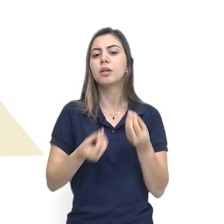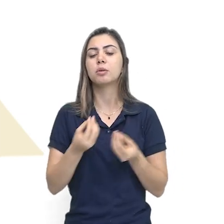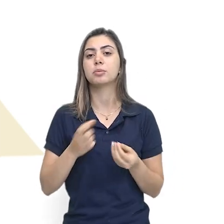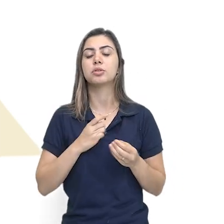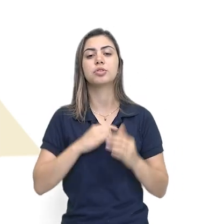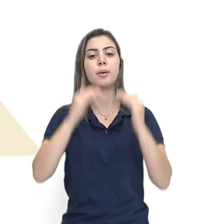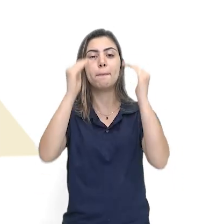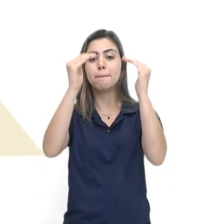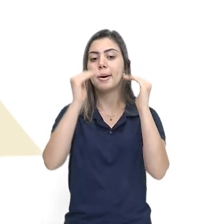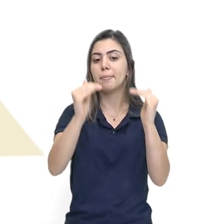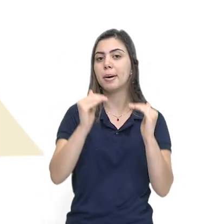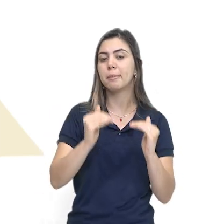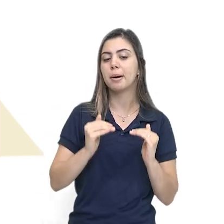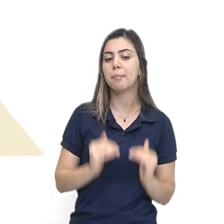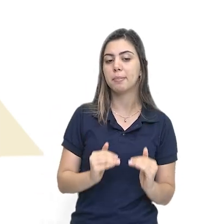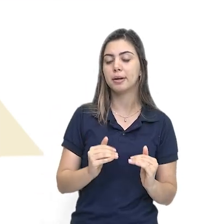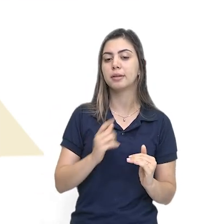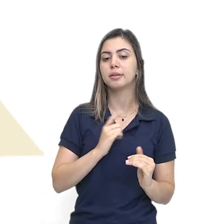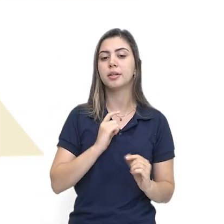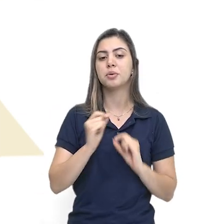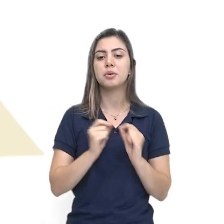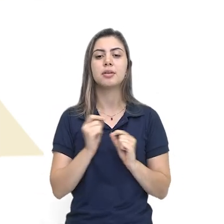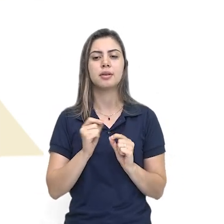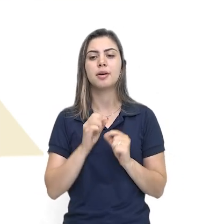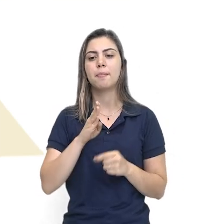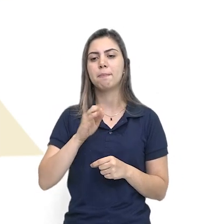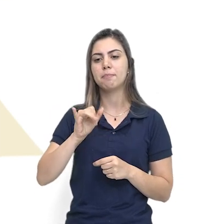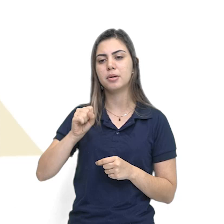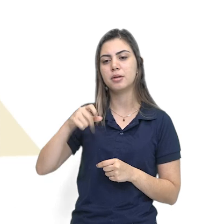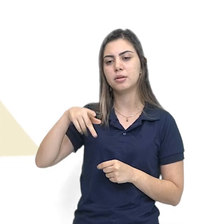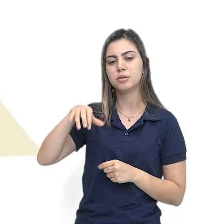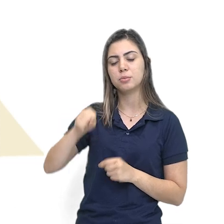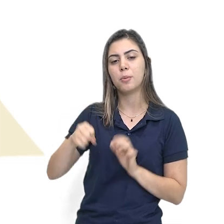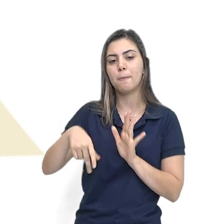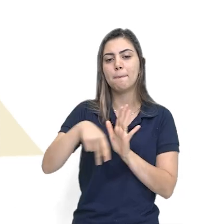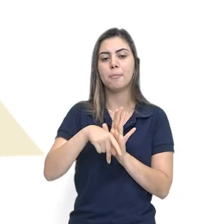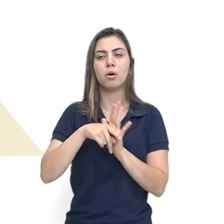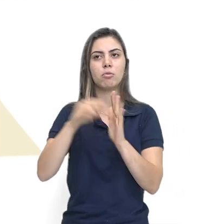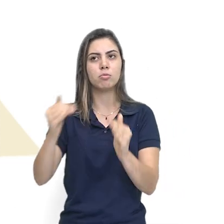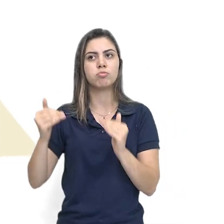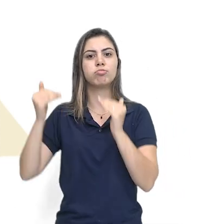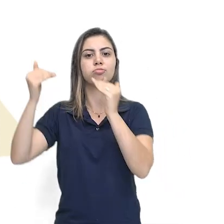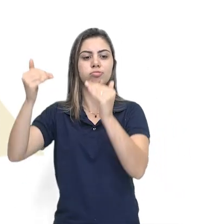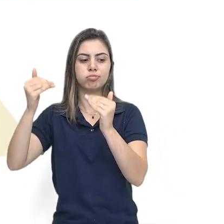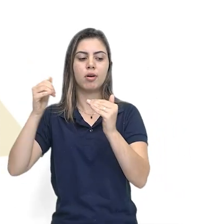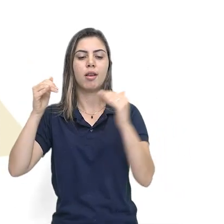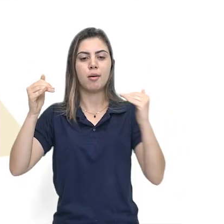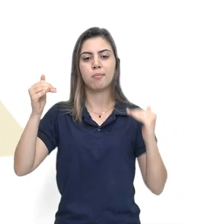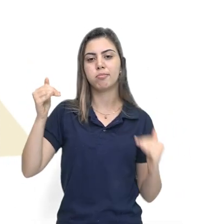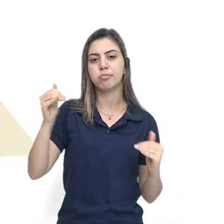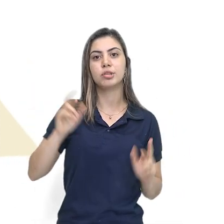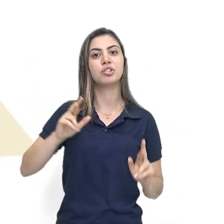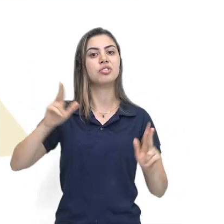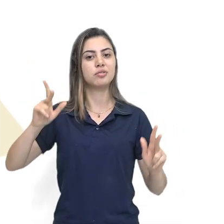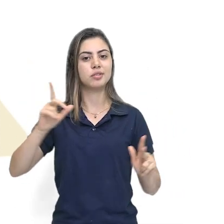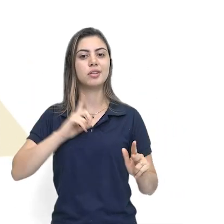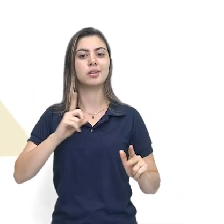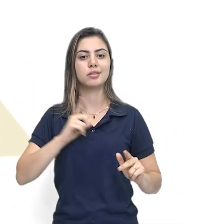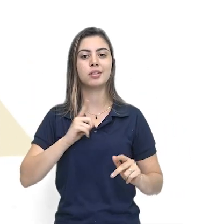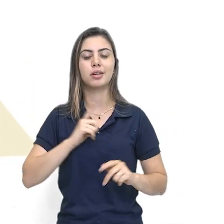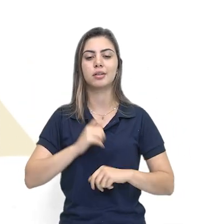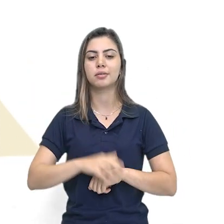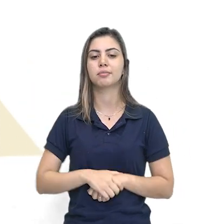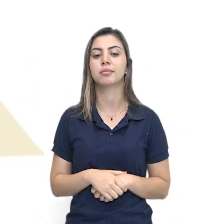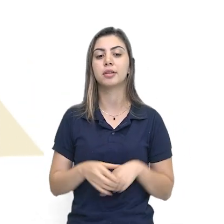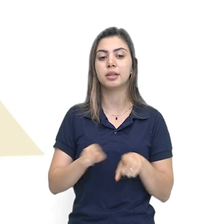havia distinções claras entre os bispos pertencentes ao alto clero e os párocos líderes de paróquias